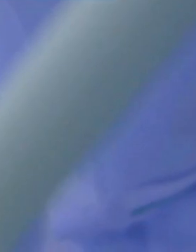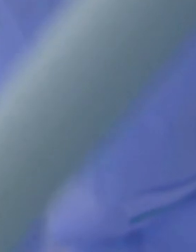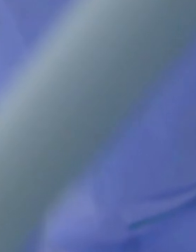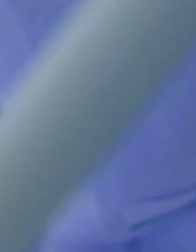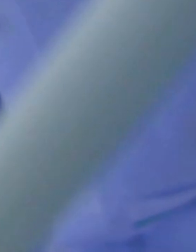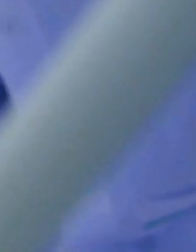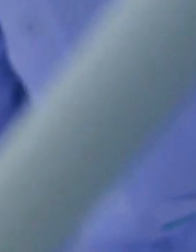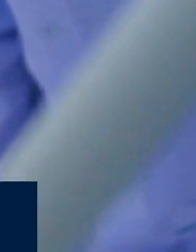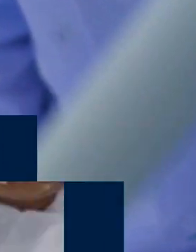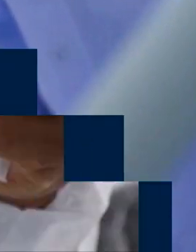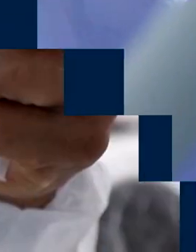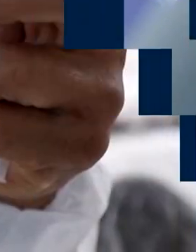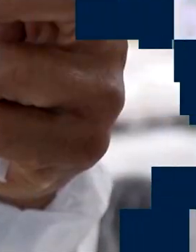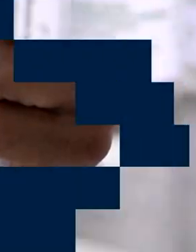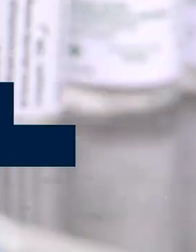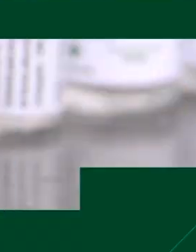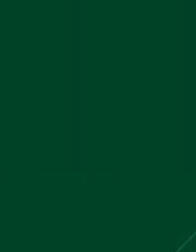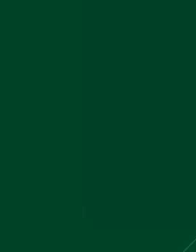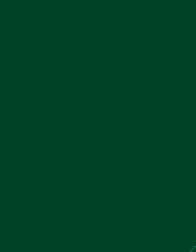o